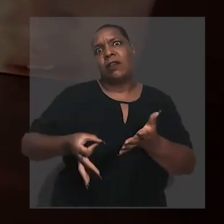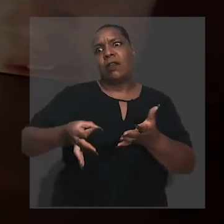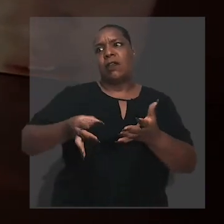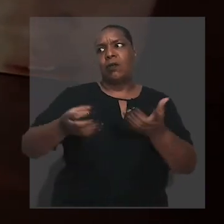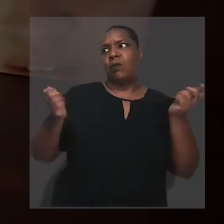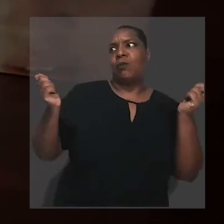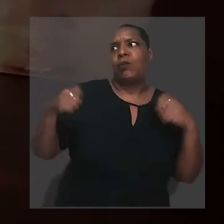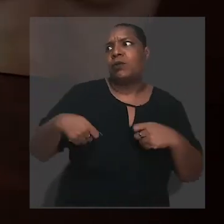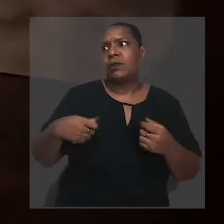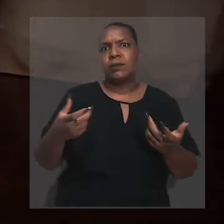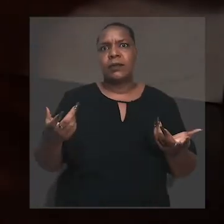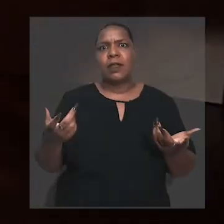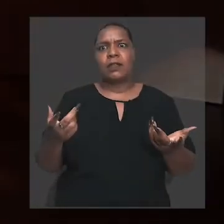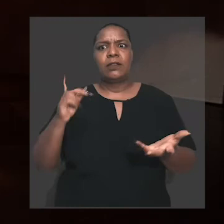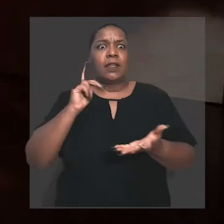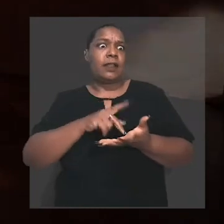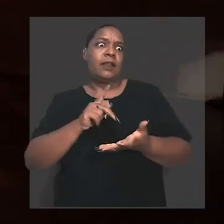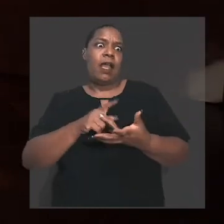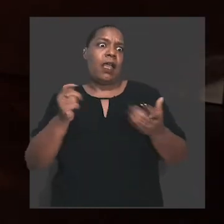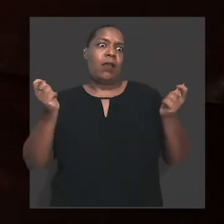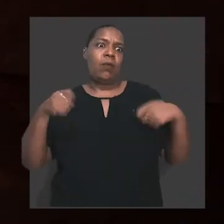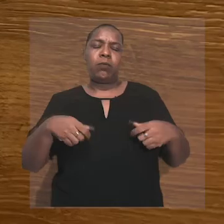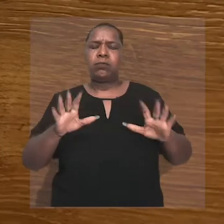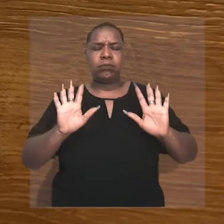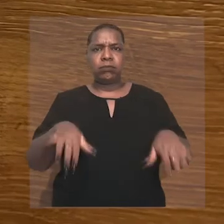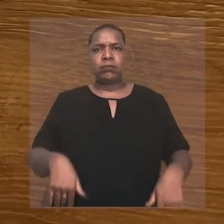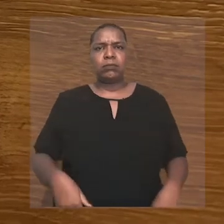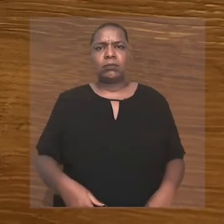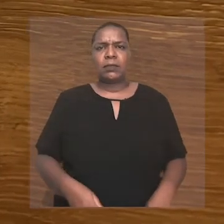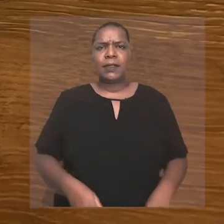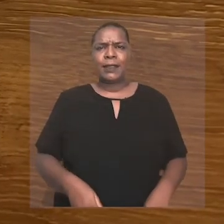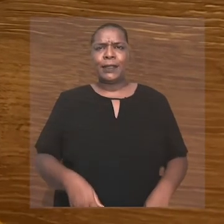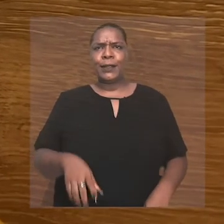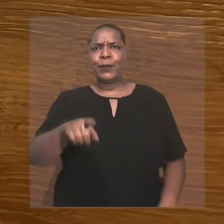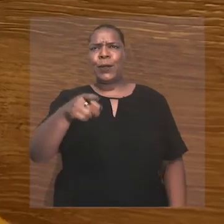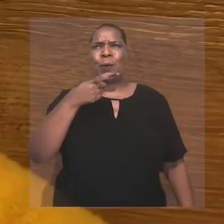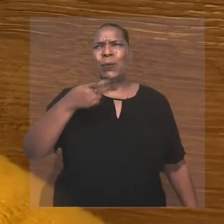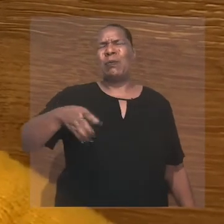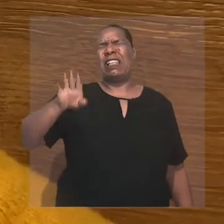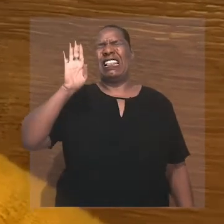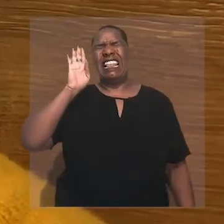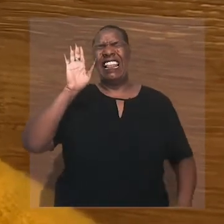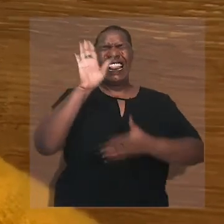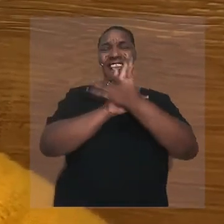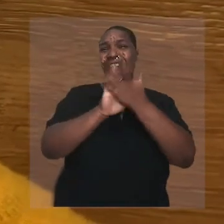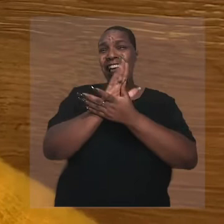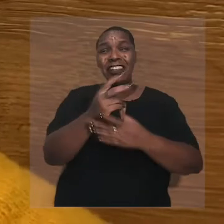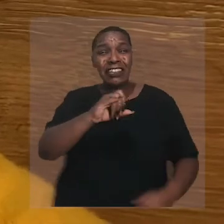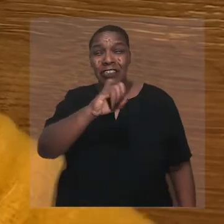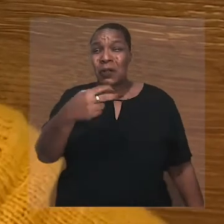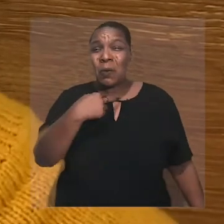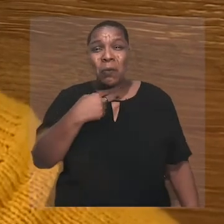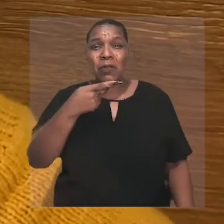verdade. Como uma possibilidade. Uma realidade possível. E não prometer o que você não pode